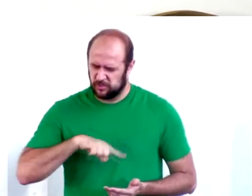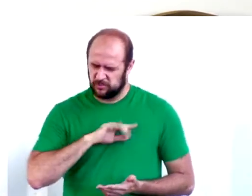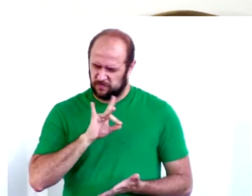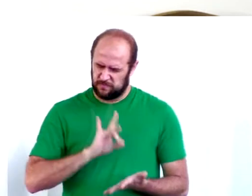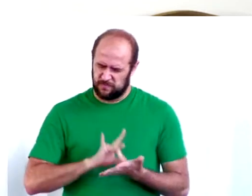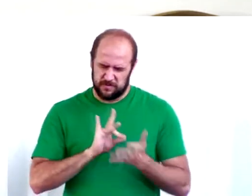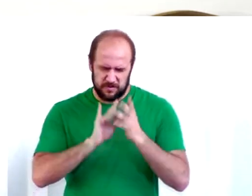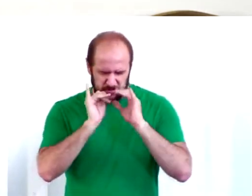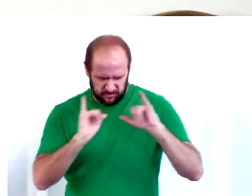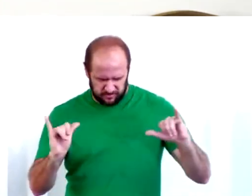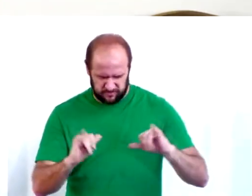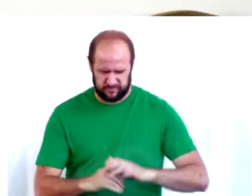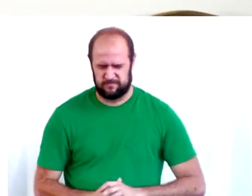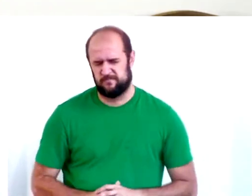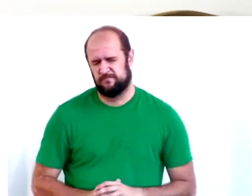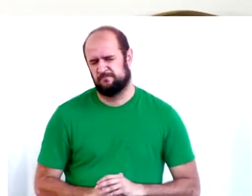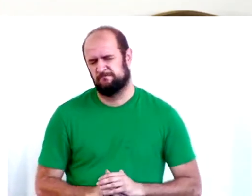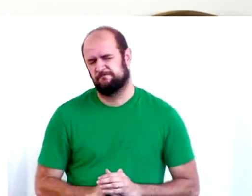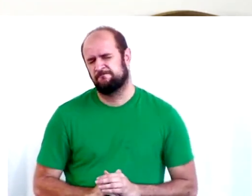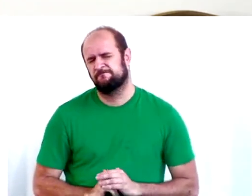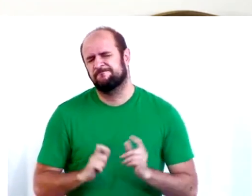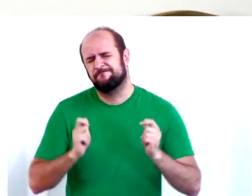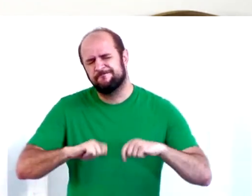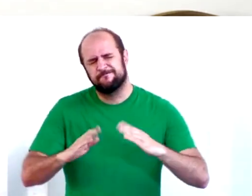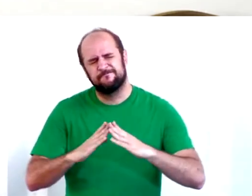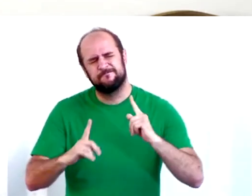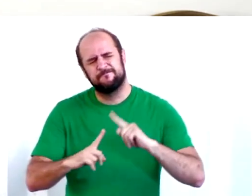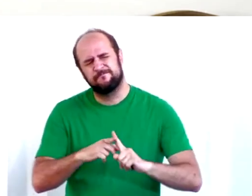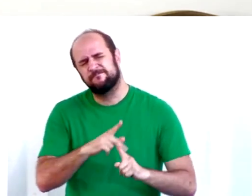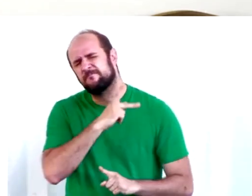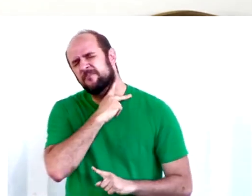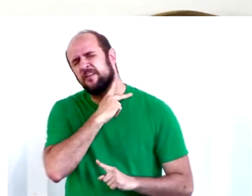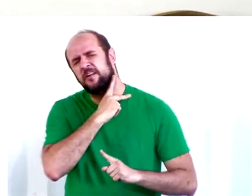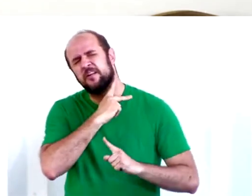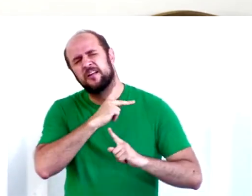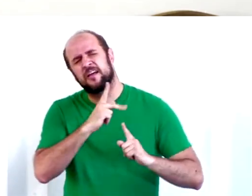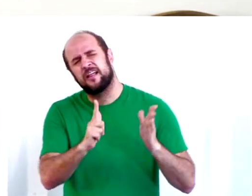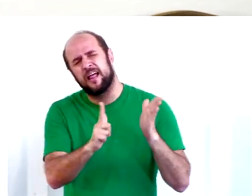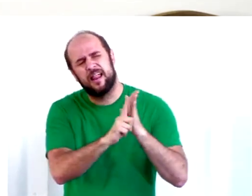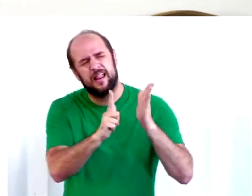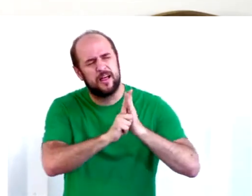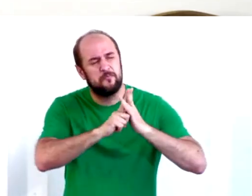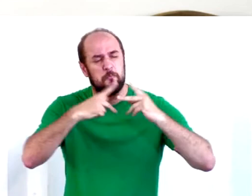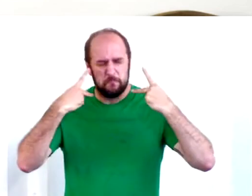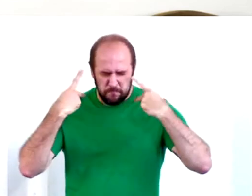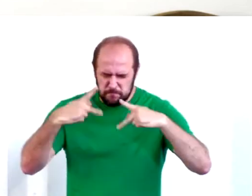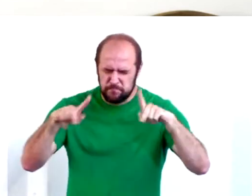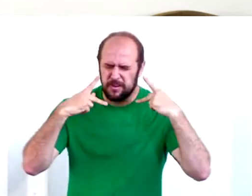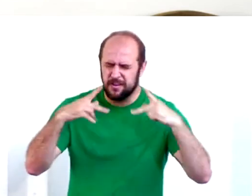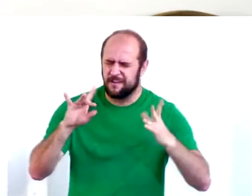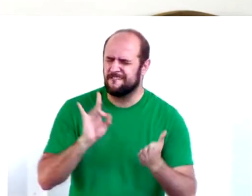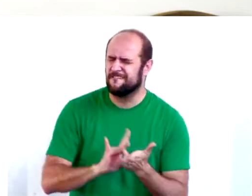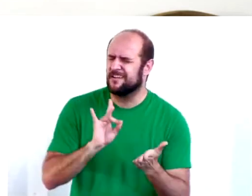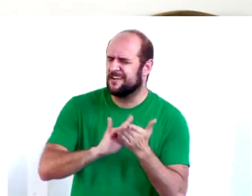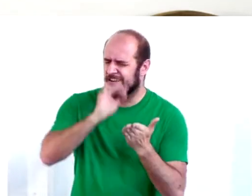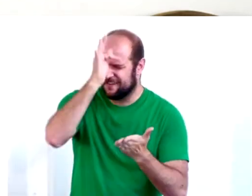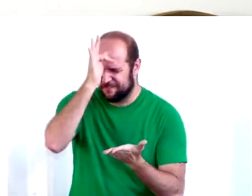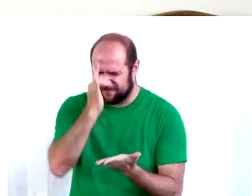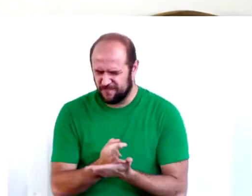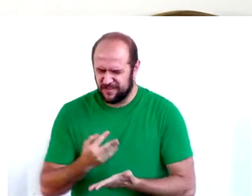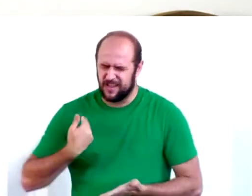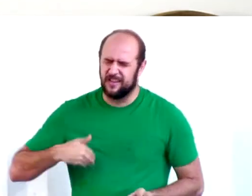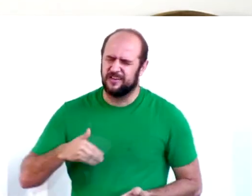verdadeiros. Dá coragem à Igreja Presbiteriana Lapa para que ela pregue, para que nós preguemos aquilo que nós cremos por